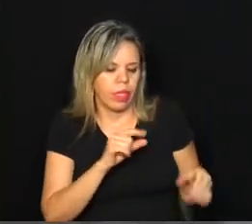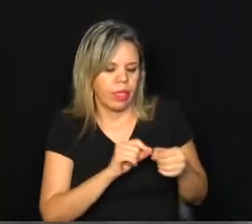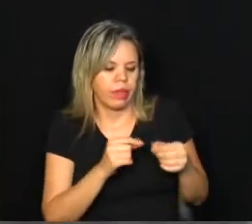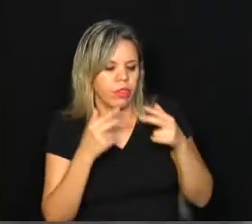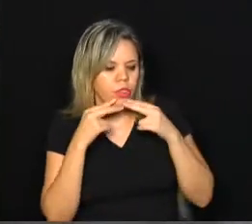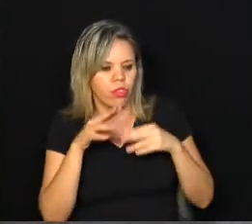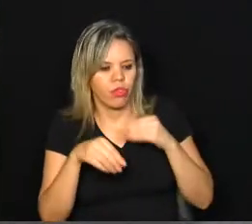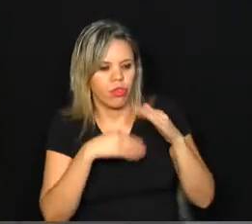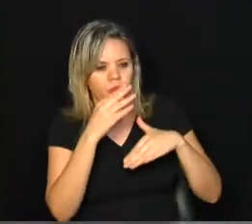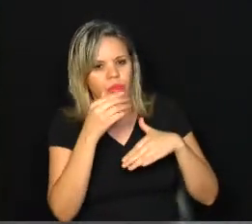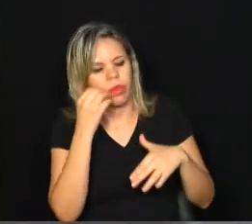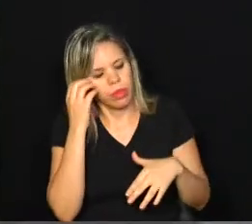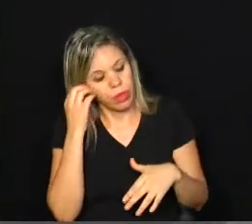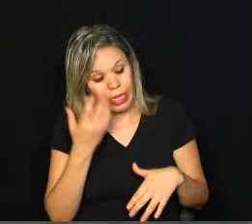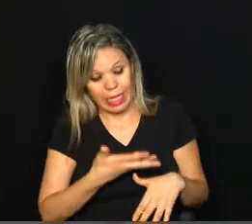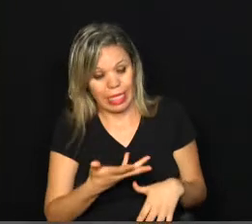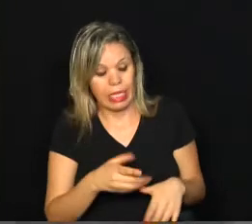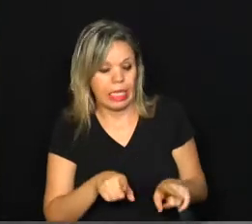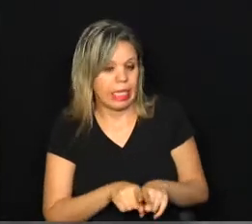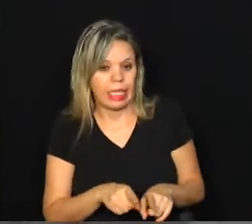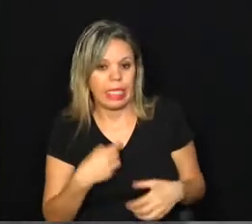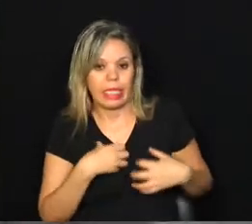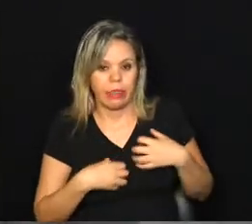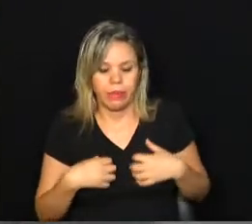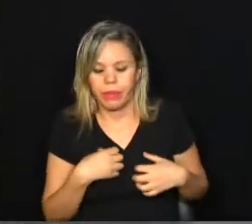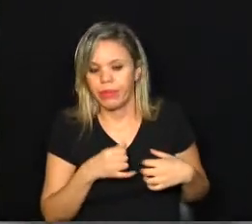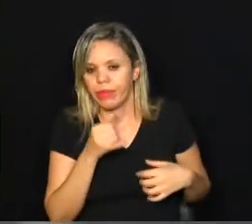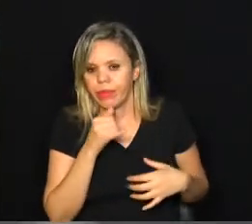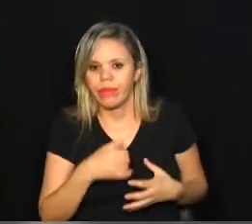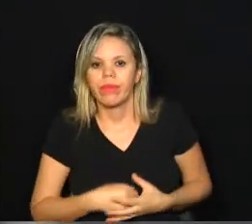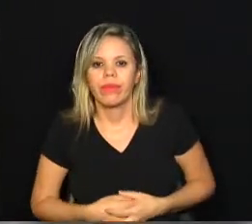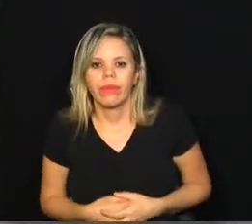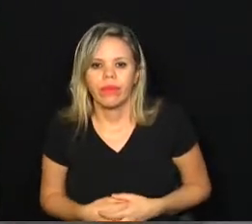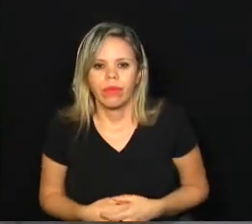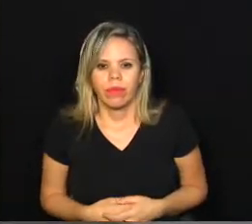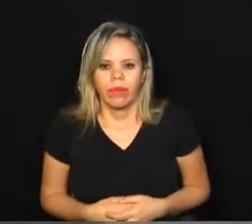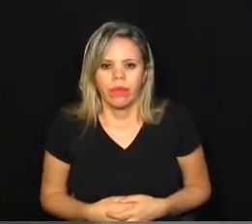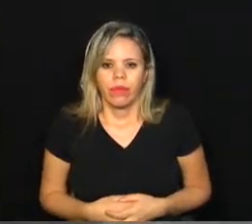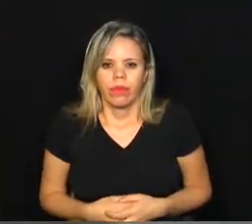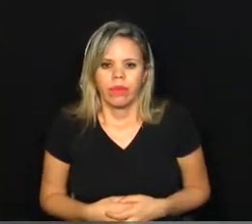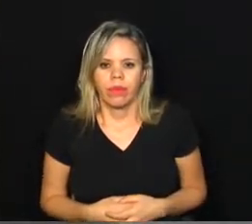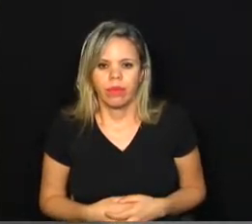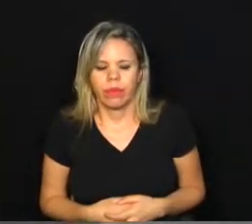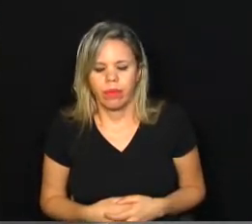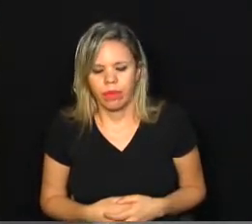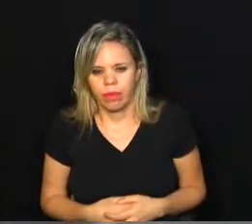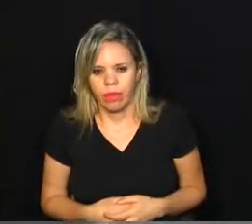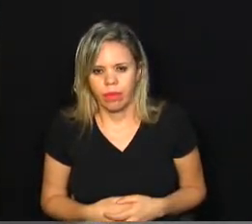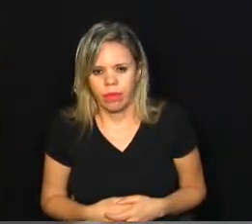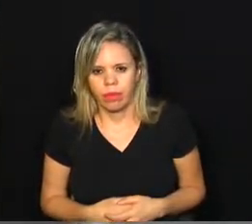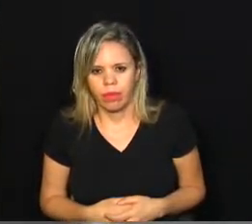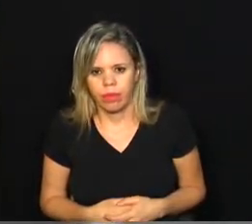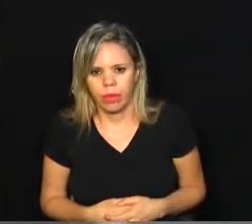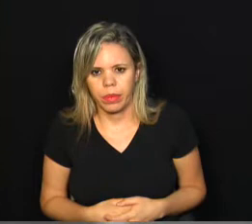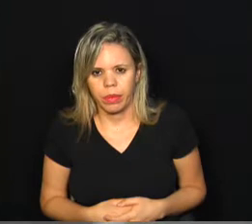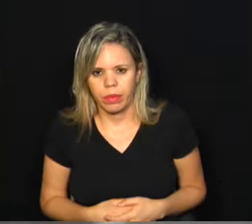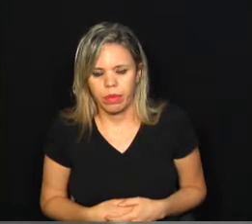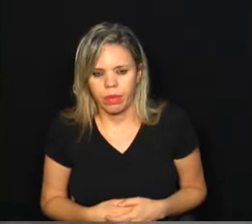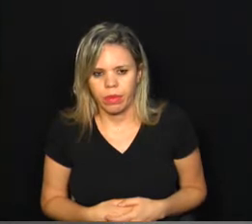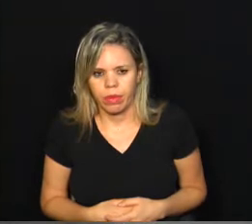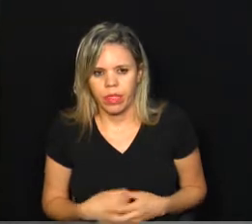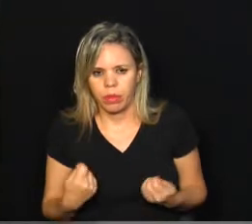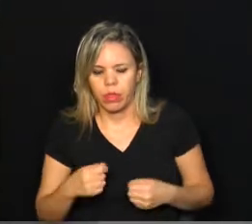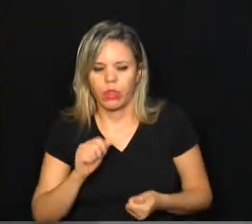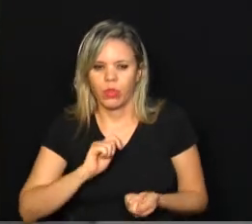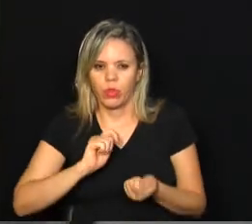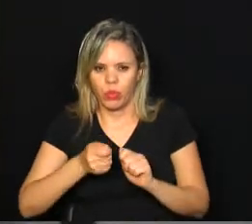inovação do desespero, porque ele está tendo que, como é que fala, ele praticamente tem que se